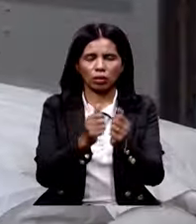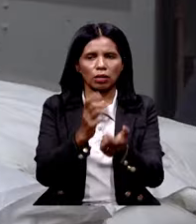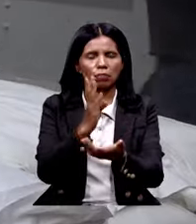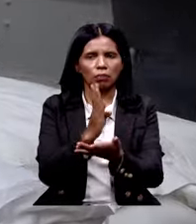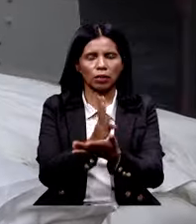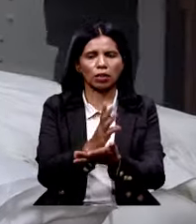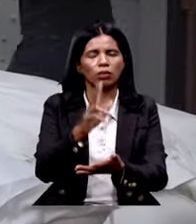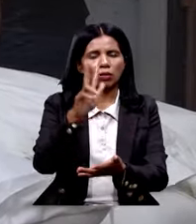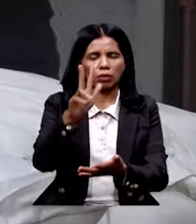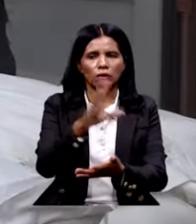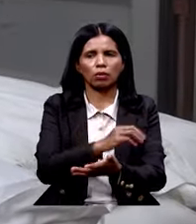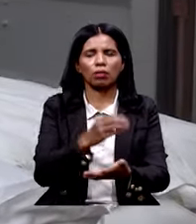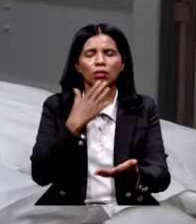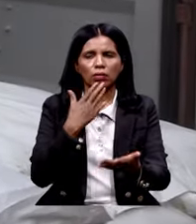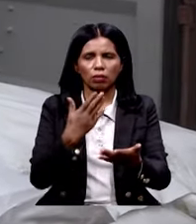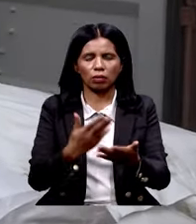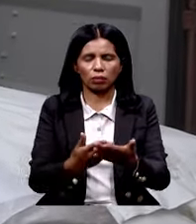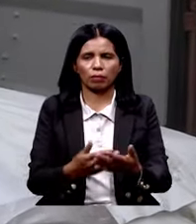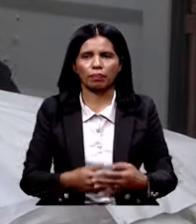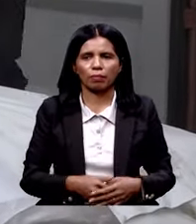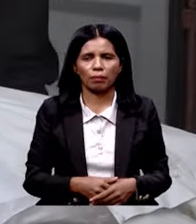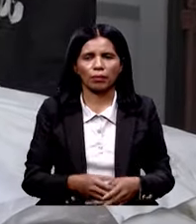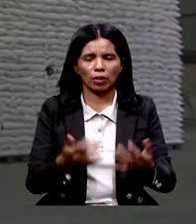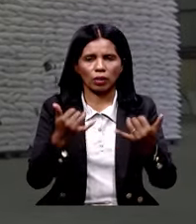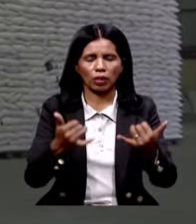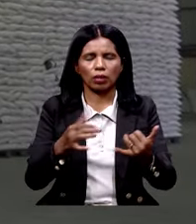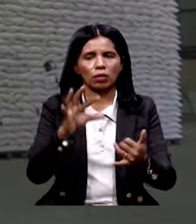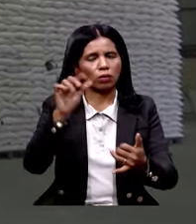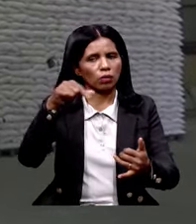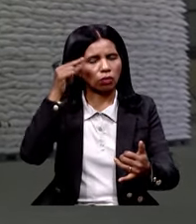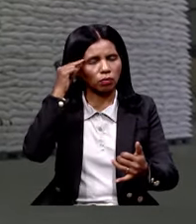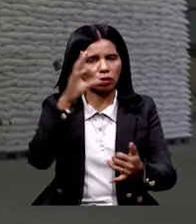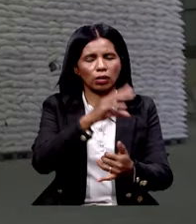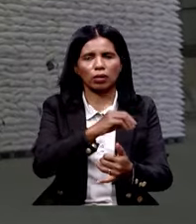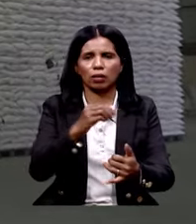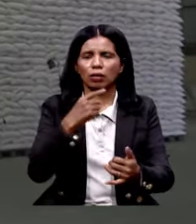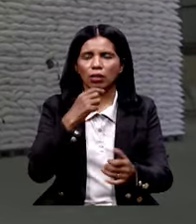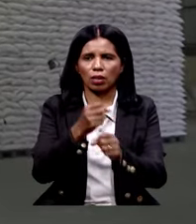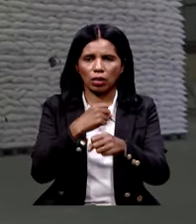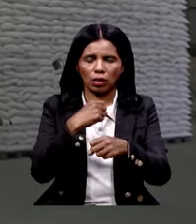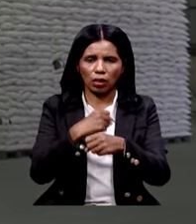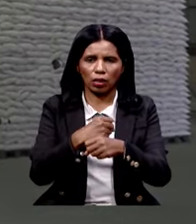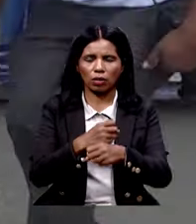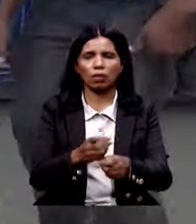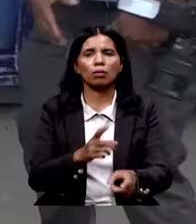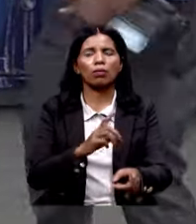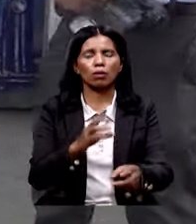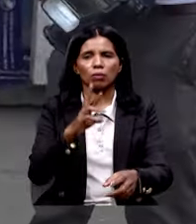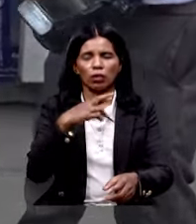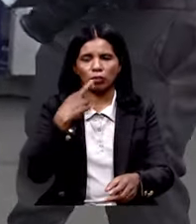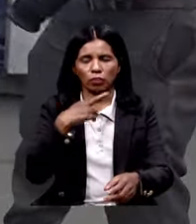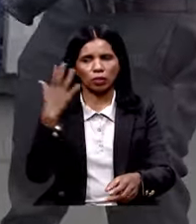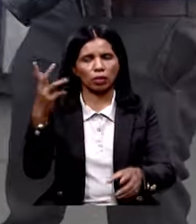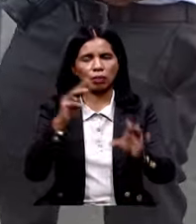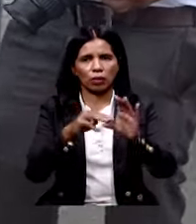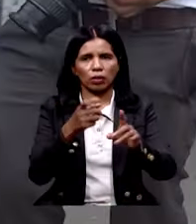tolo ou qualidade premium. Dadao ne, no governo constitucional mos, halo hela intervenção ba folha em Foz e a mercado,